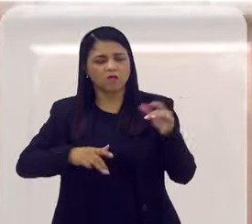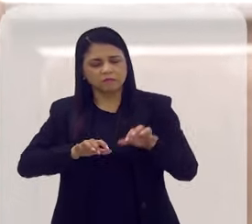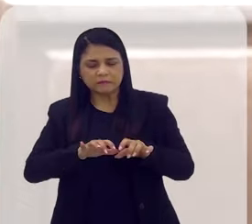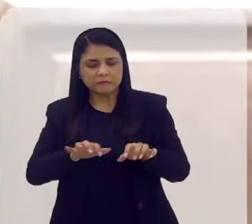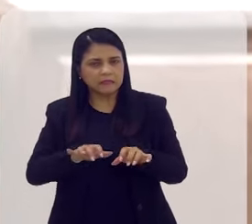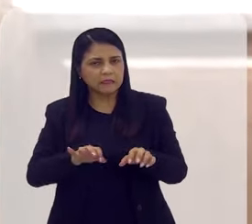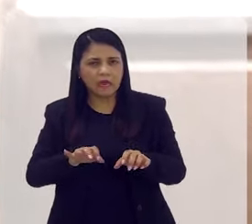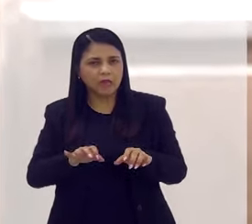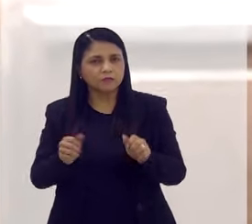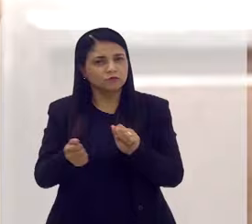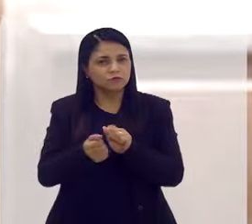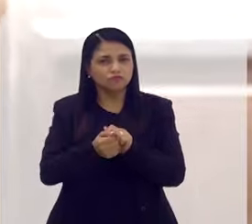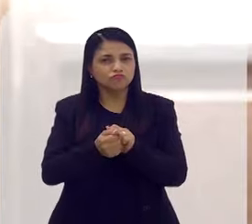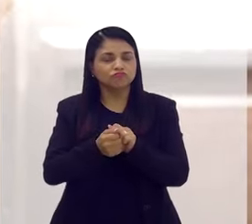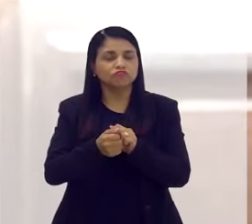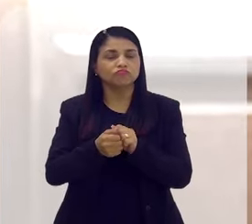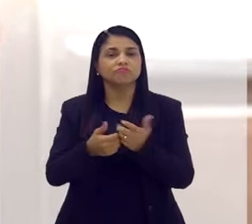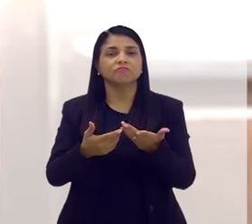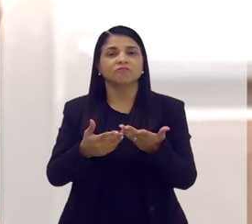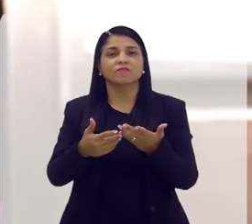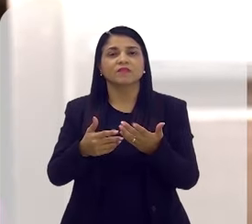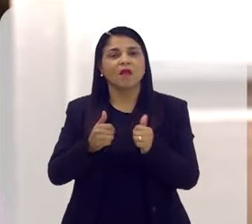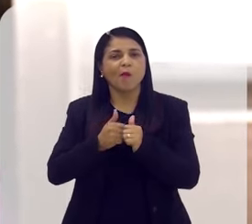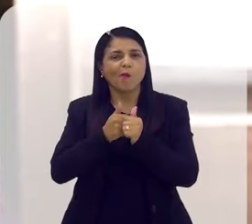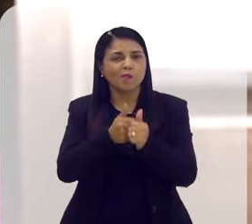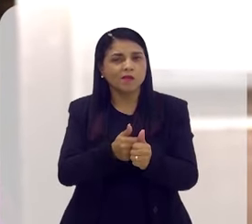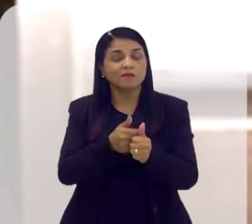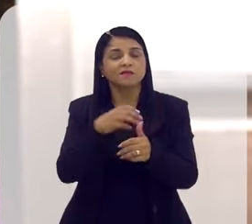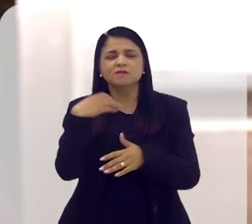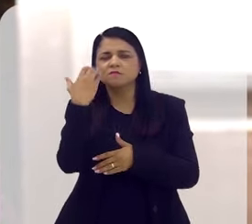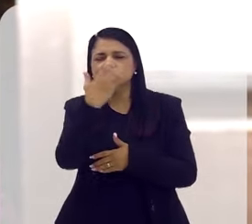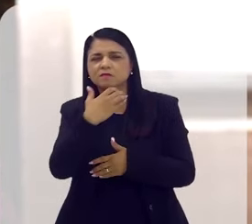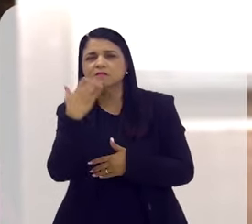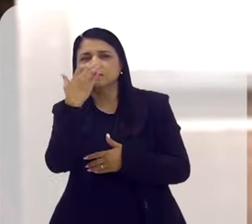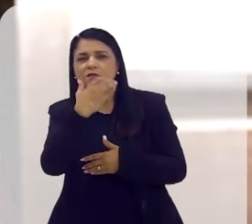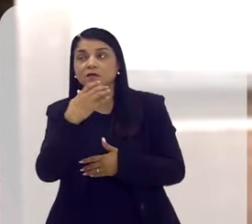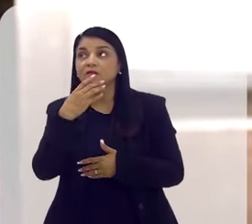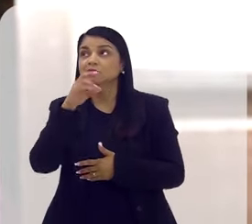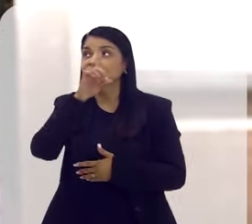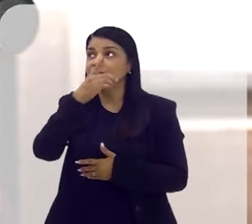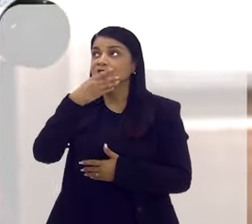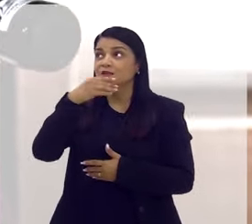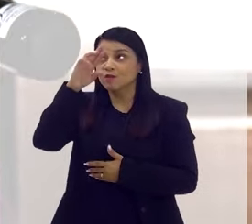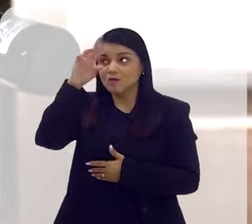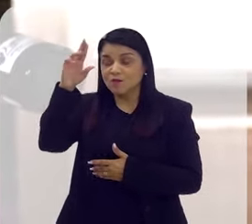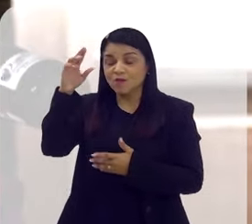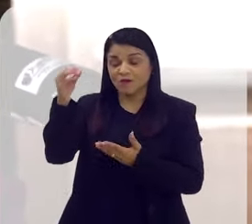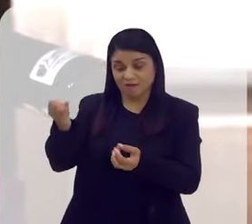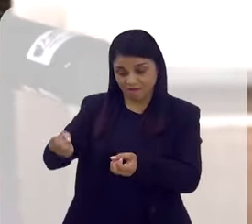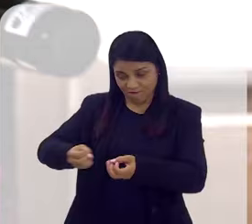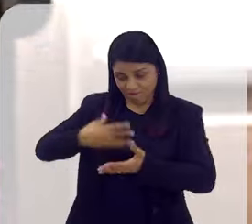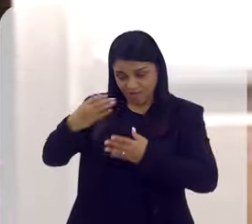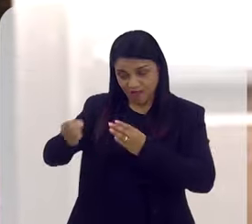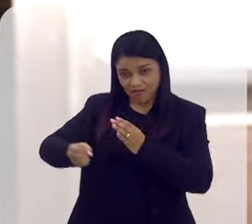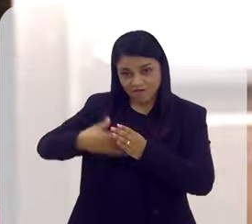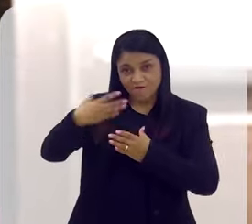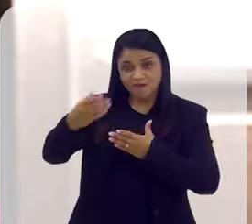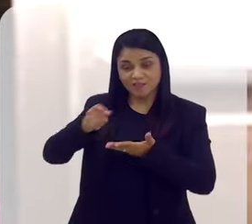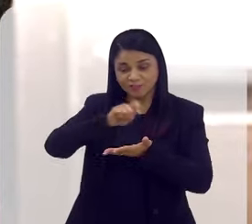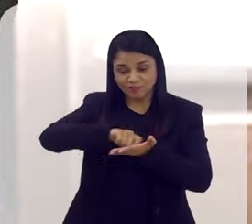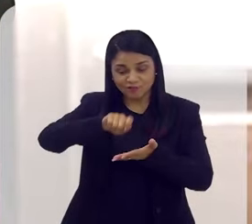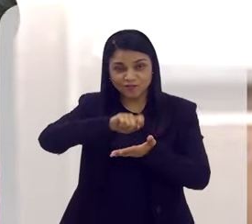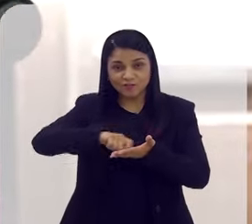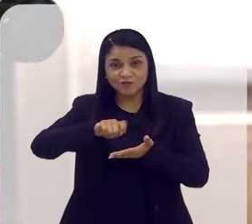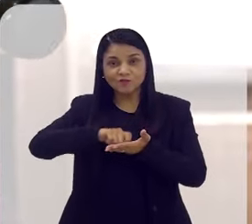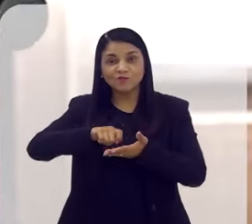com violão, tecladinho. E aí nós começamos a cantar e o Senhor foi enviando inscritos.